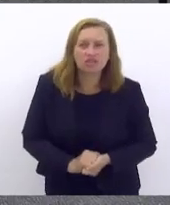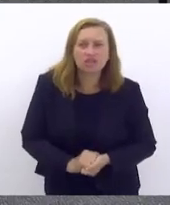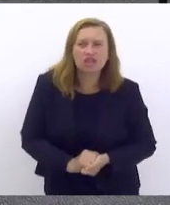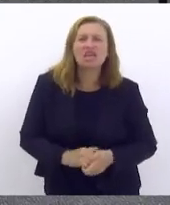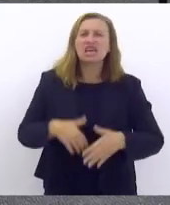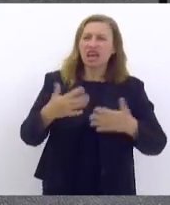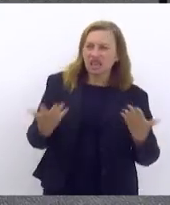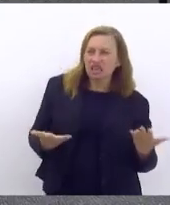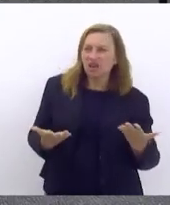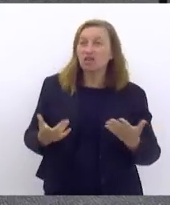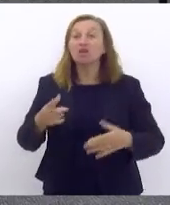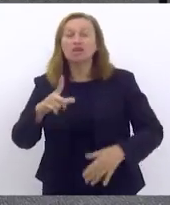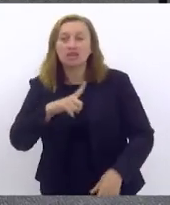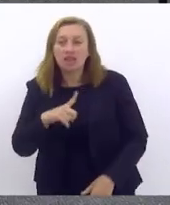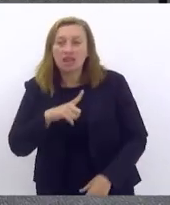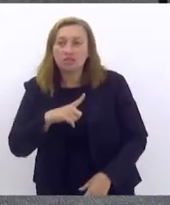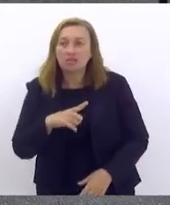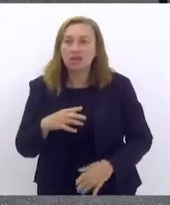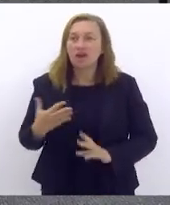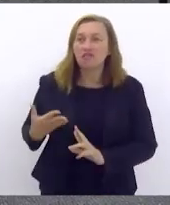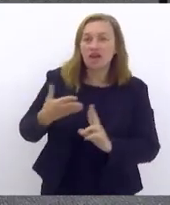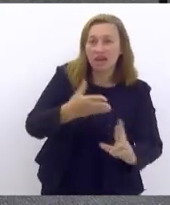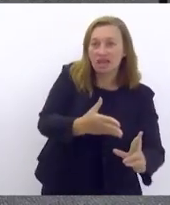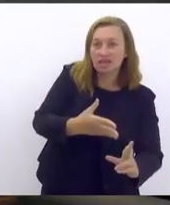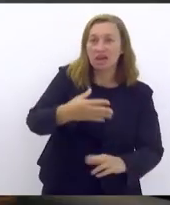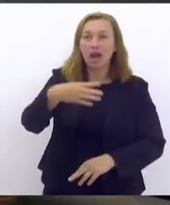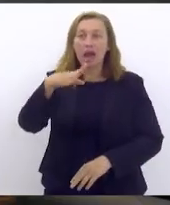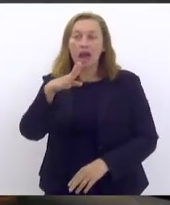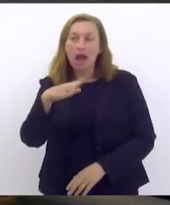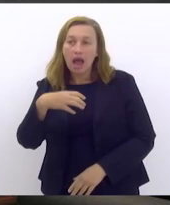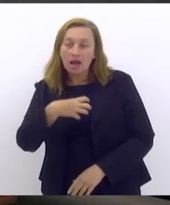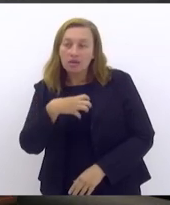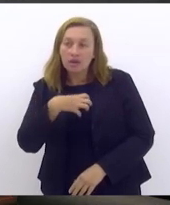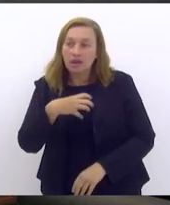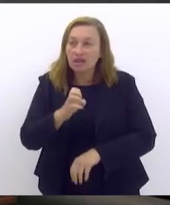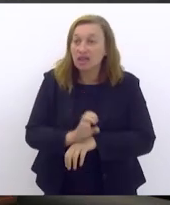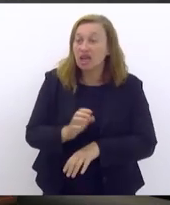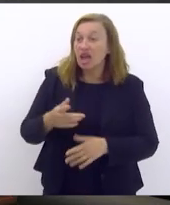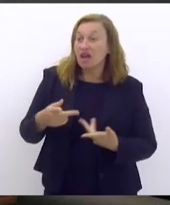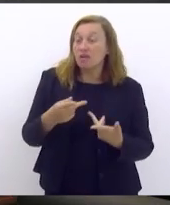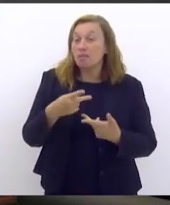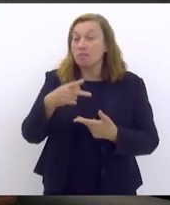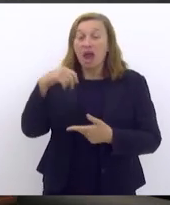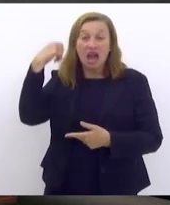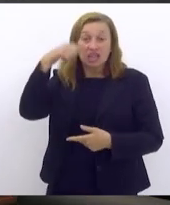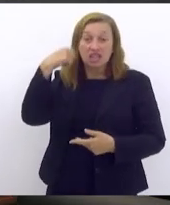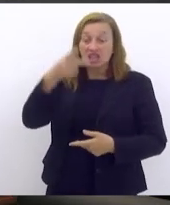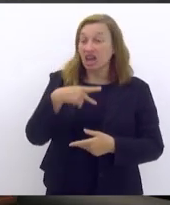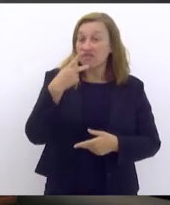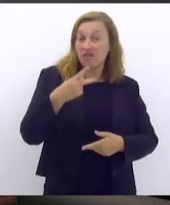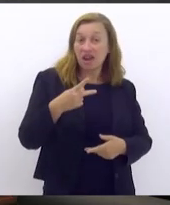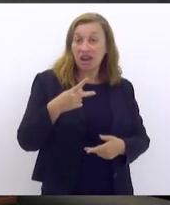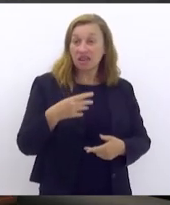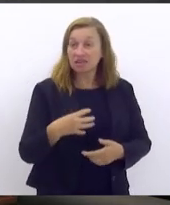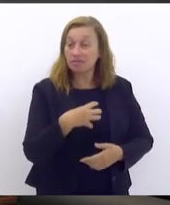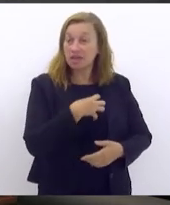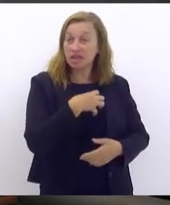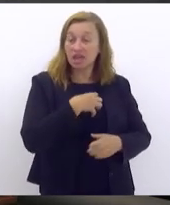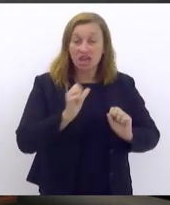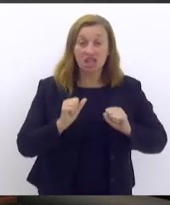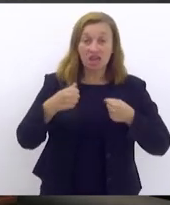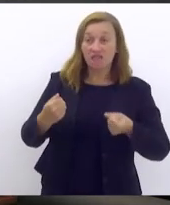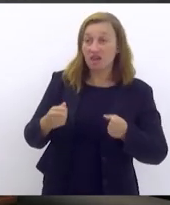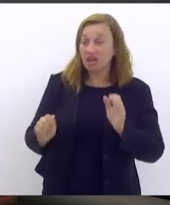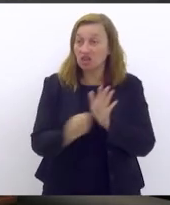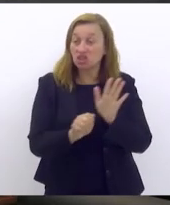E aí nós temos a Bahia como referência. Tantos artistas que ela fala aqui da Bahia que defendem as drogas e